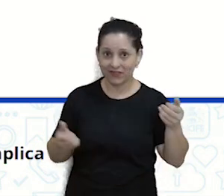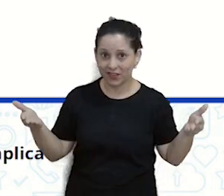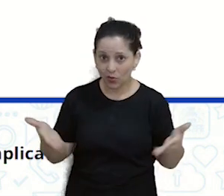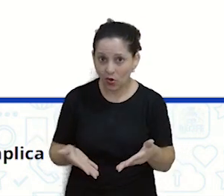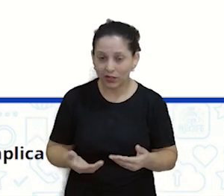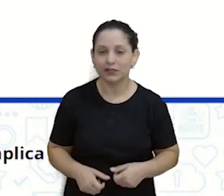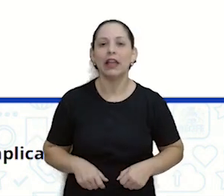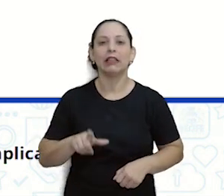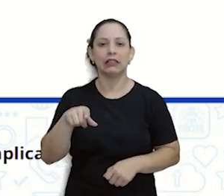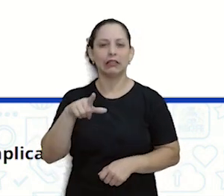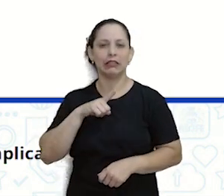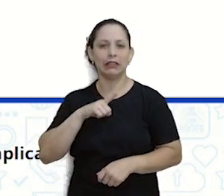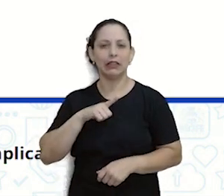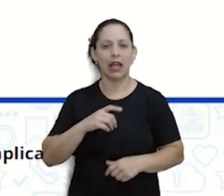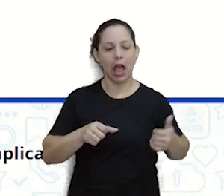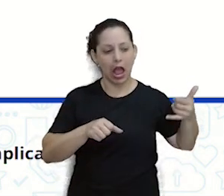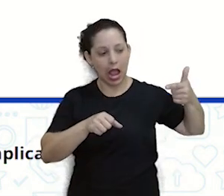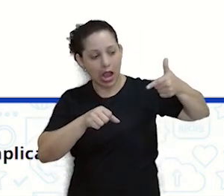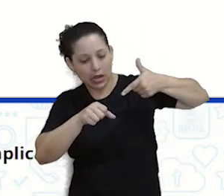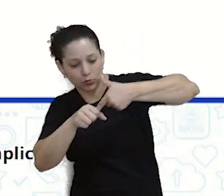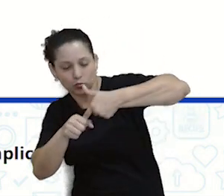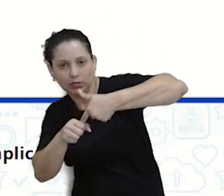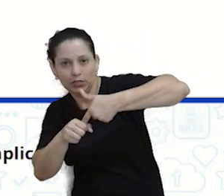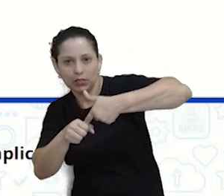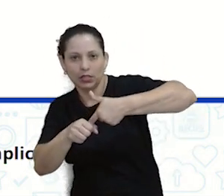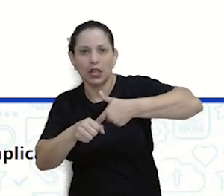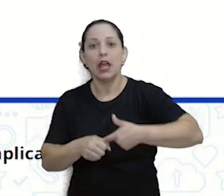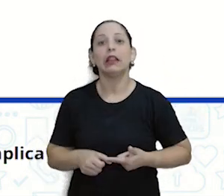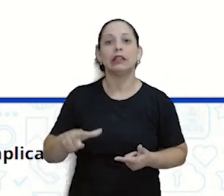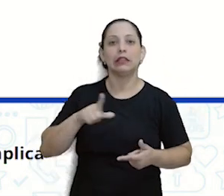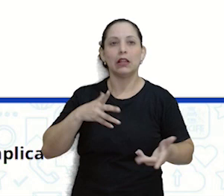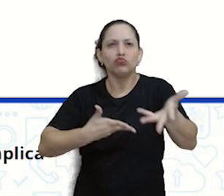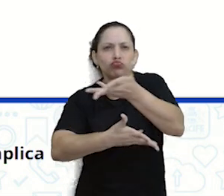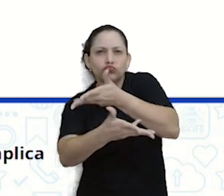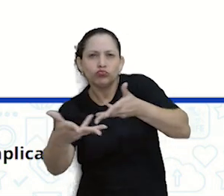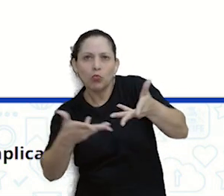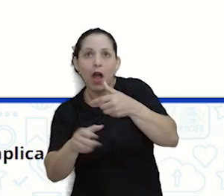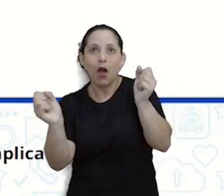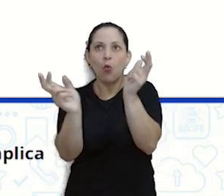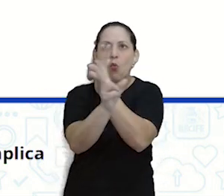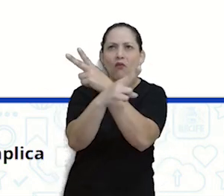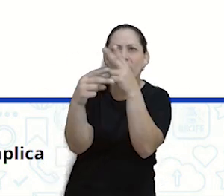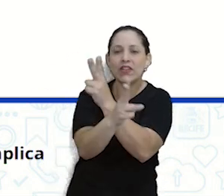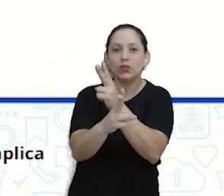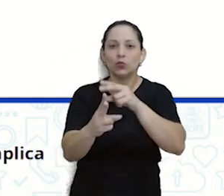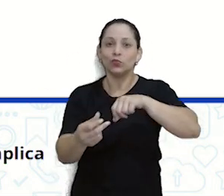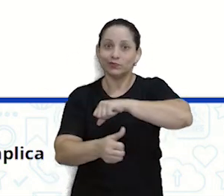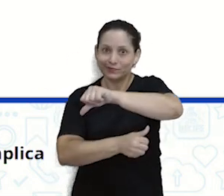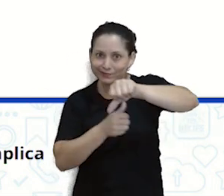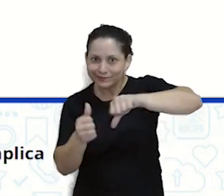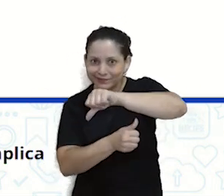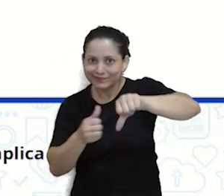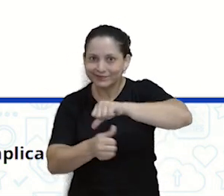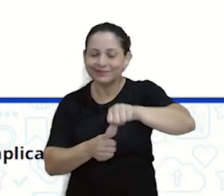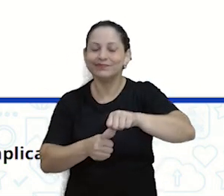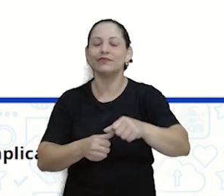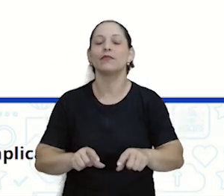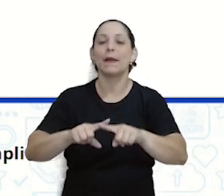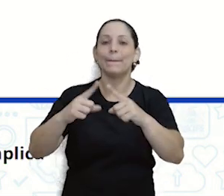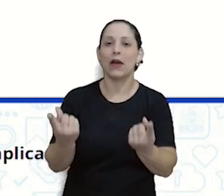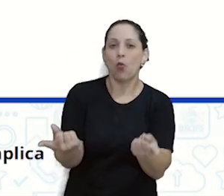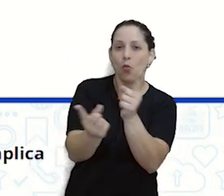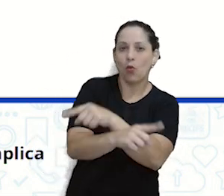gasolina, C8H18, em contato com o oxigênio gera gás carbônico e água. Por outro lado, o gás metano